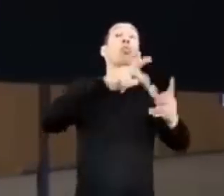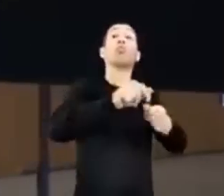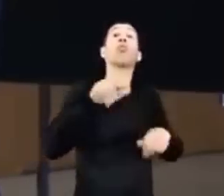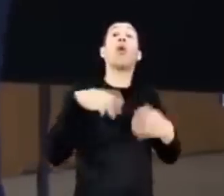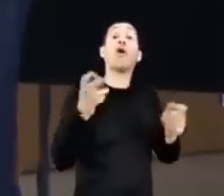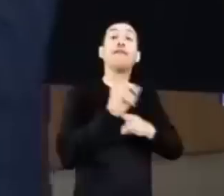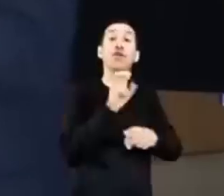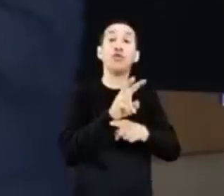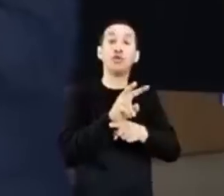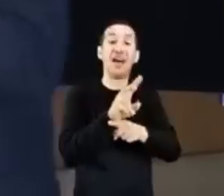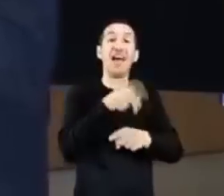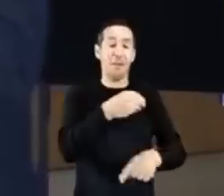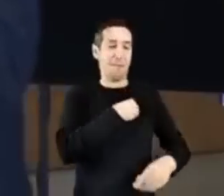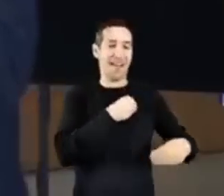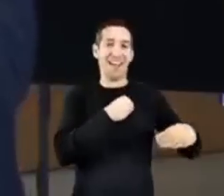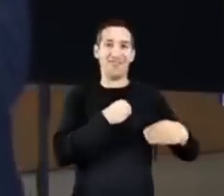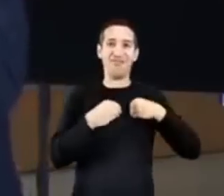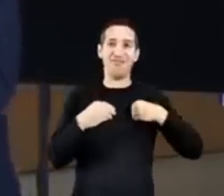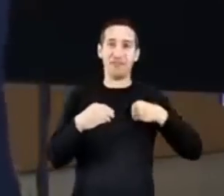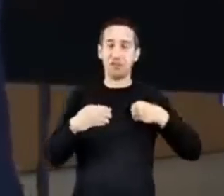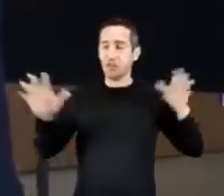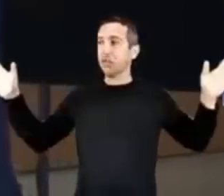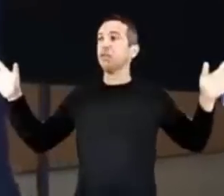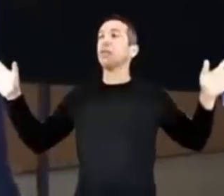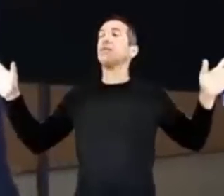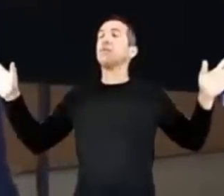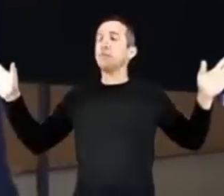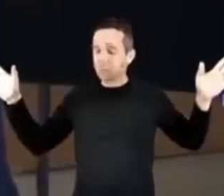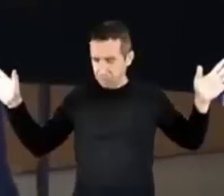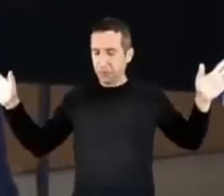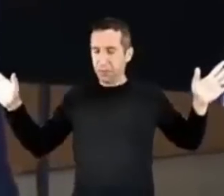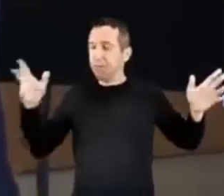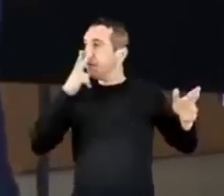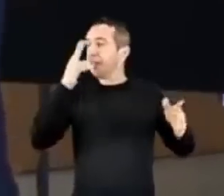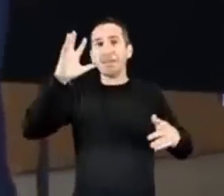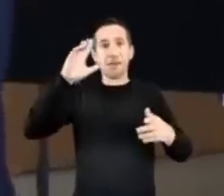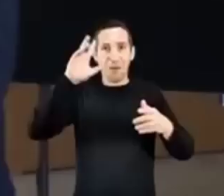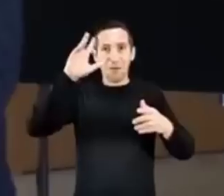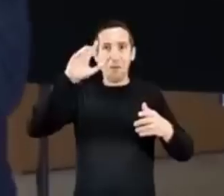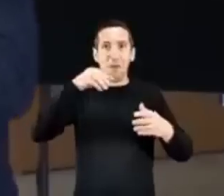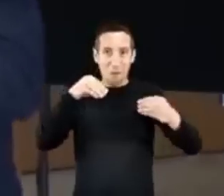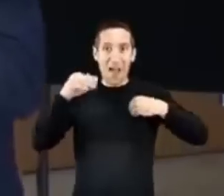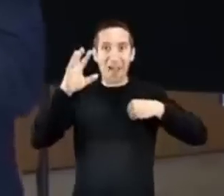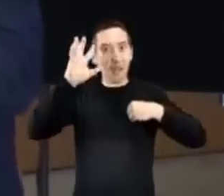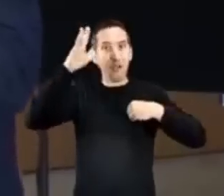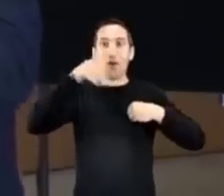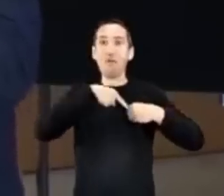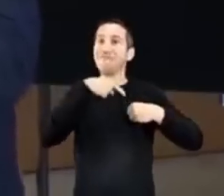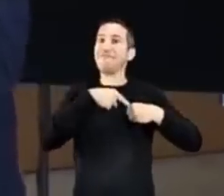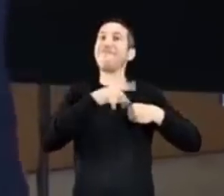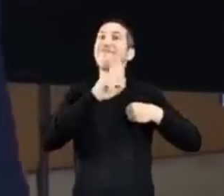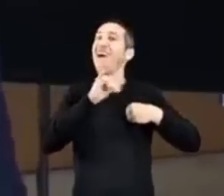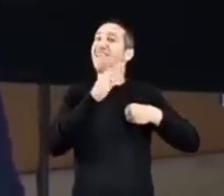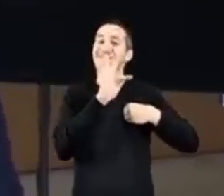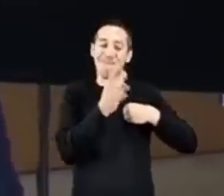Consumado ele está fazendo assim está resolvido o problema do Pecado bom então Jesus morreu na cruz